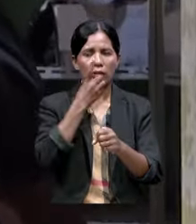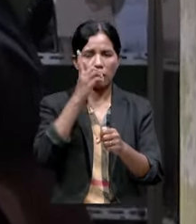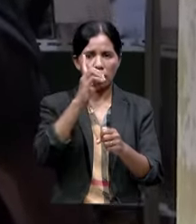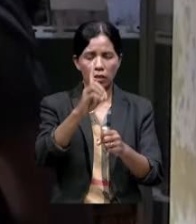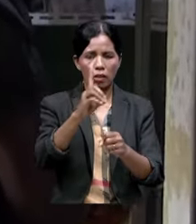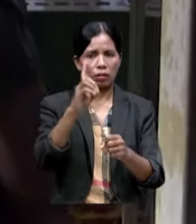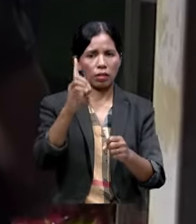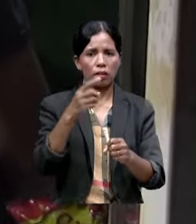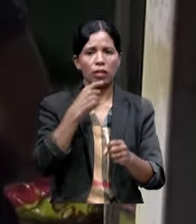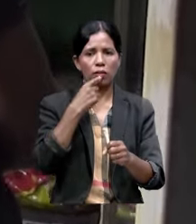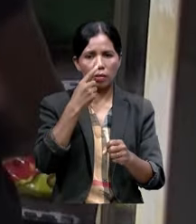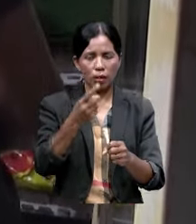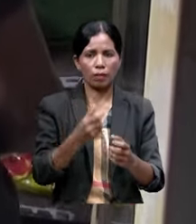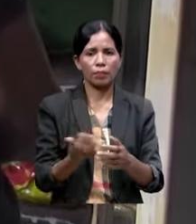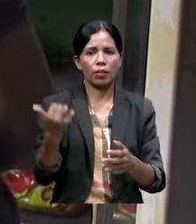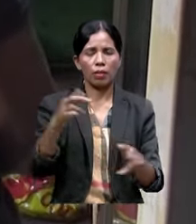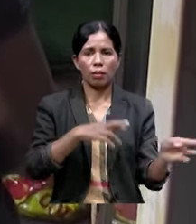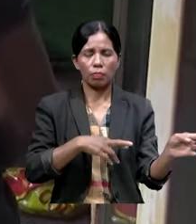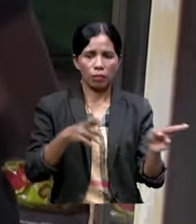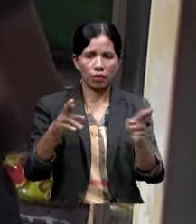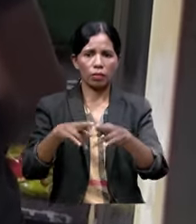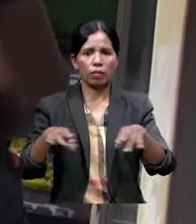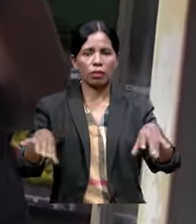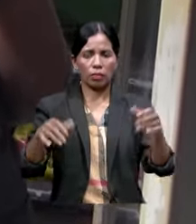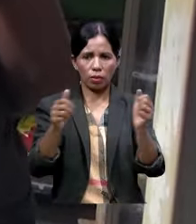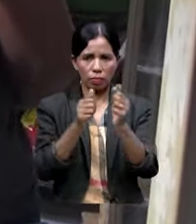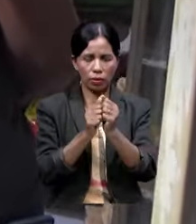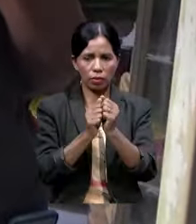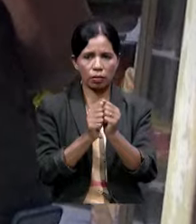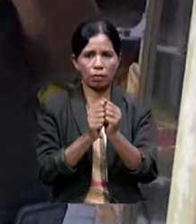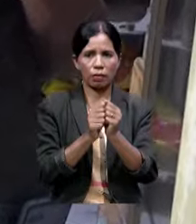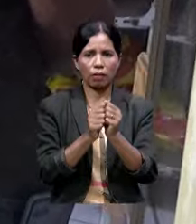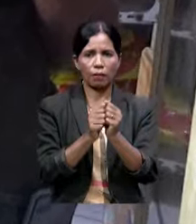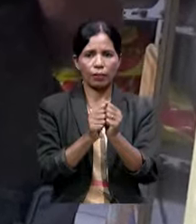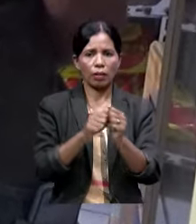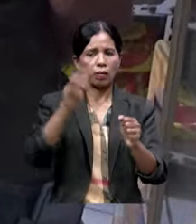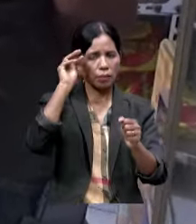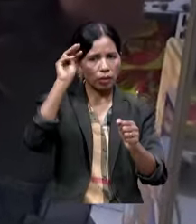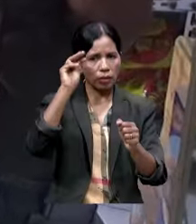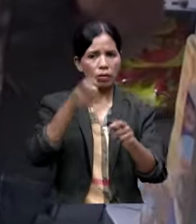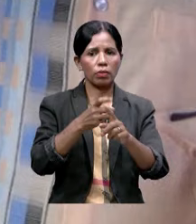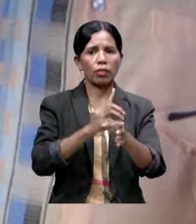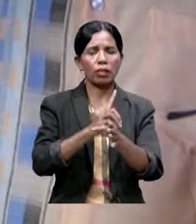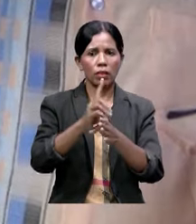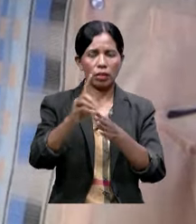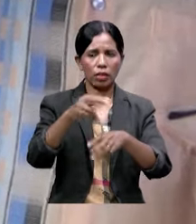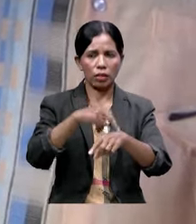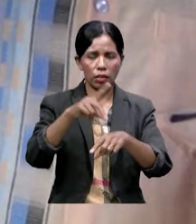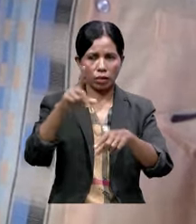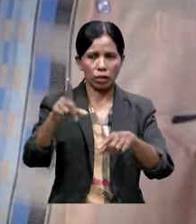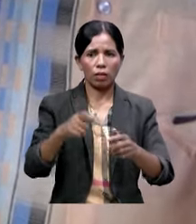atu hatete kata sira pronto atu kupera ho parte Ministério e o Sindicato Nacional de Regulação